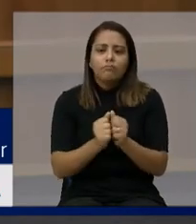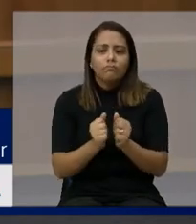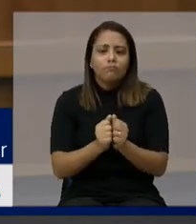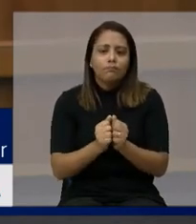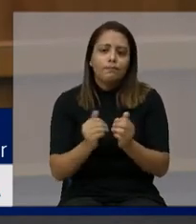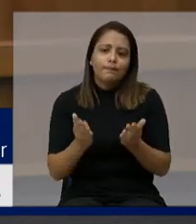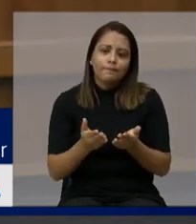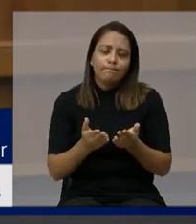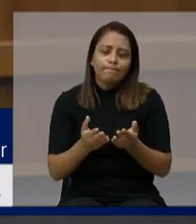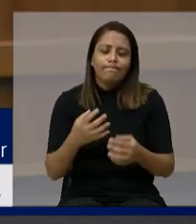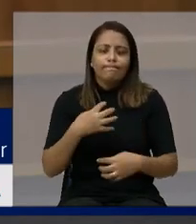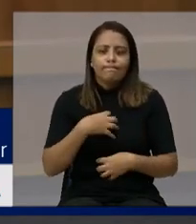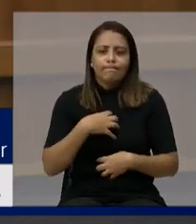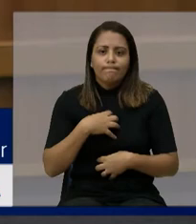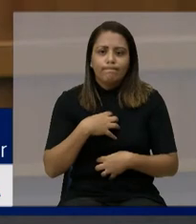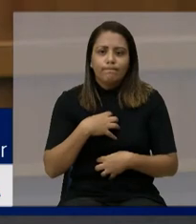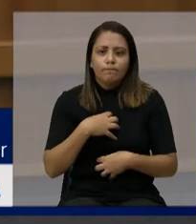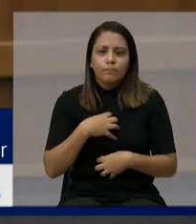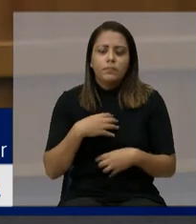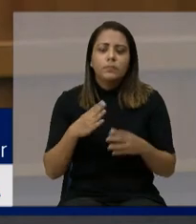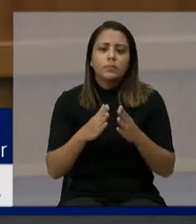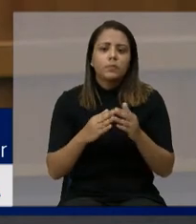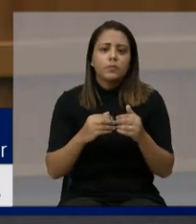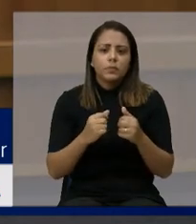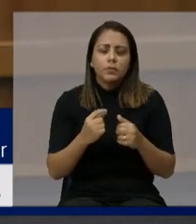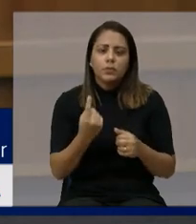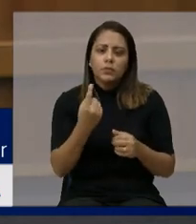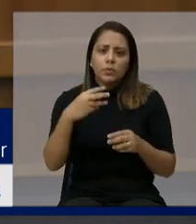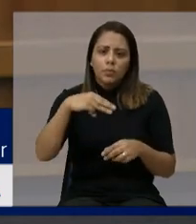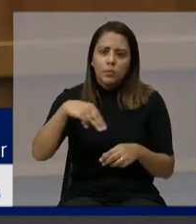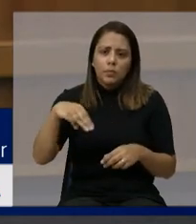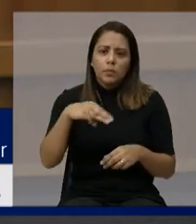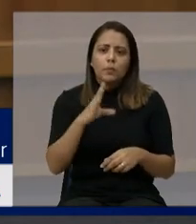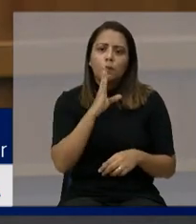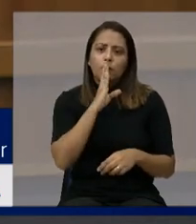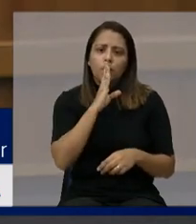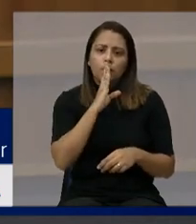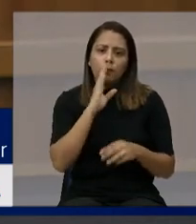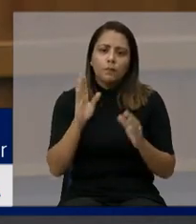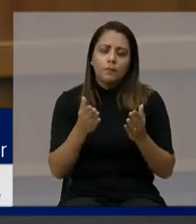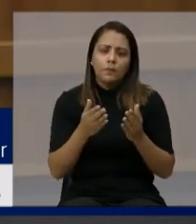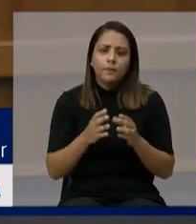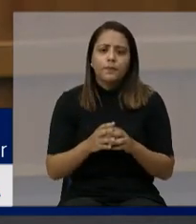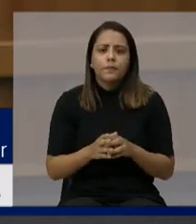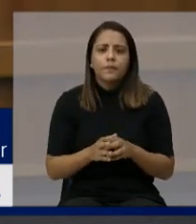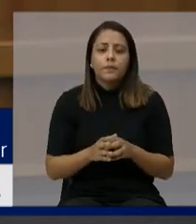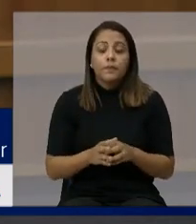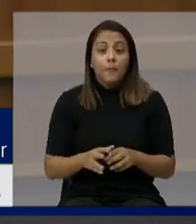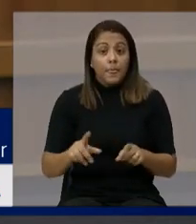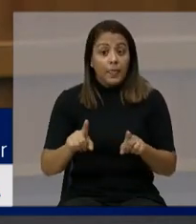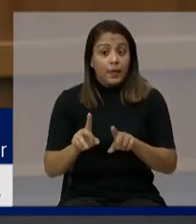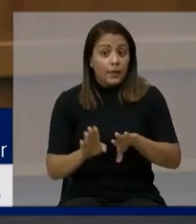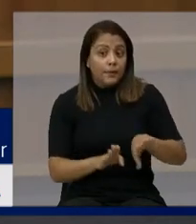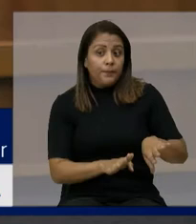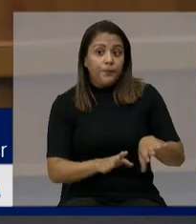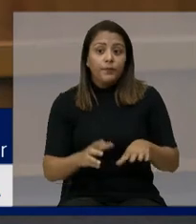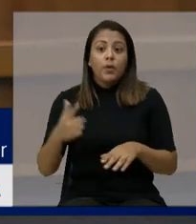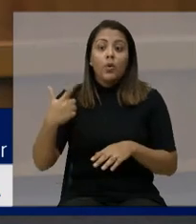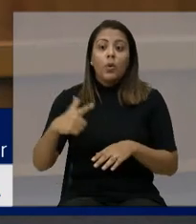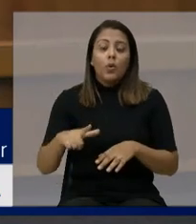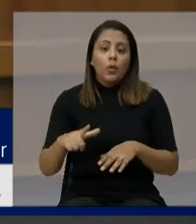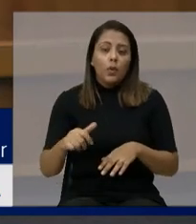Então, 1 minuto também para o senhor Vanderlei Godoy. E uma outra senhora que morreu hoje